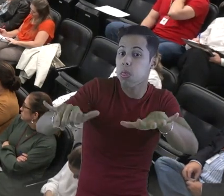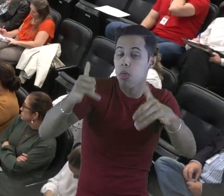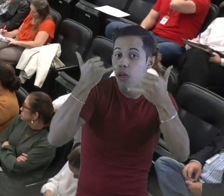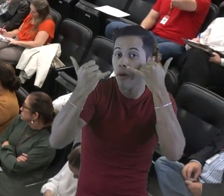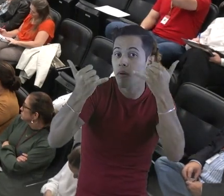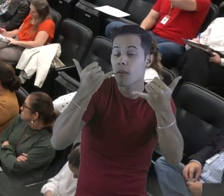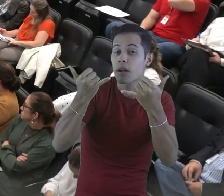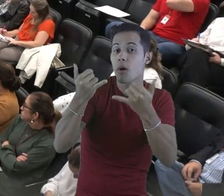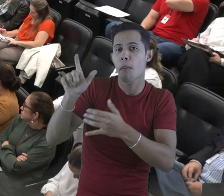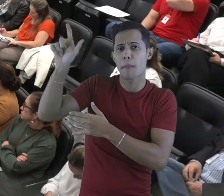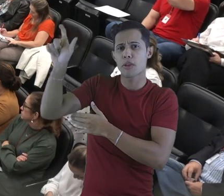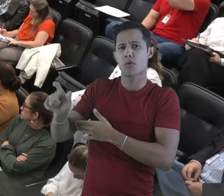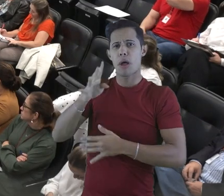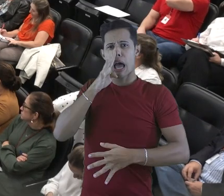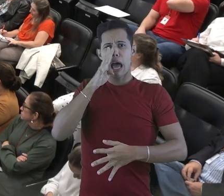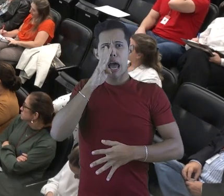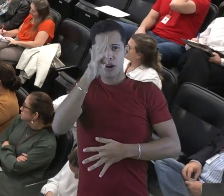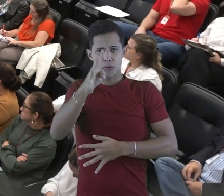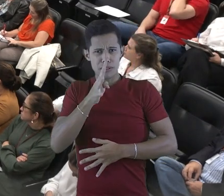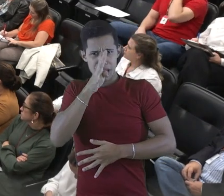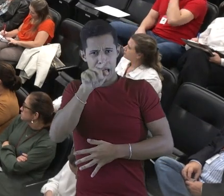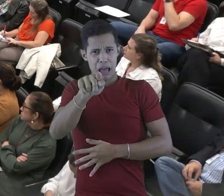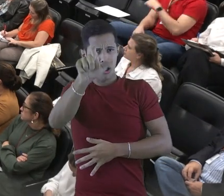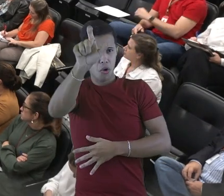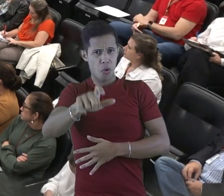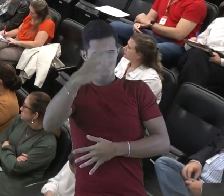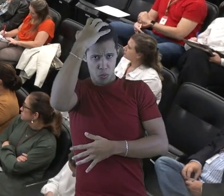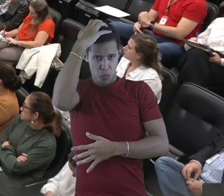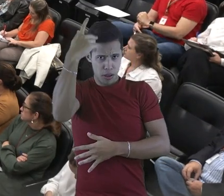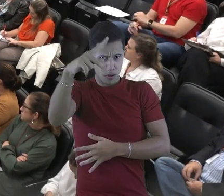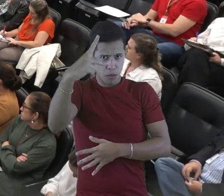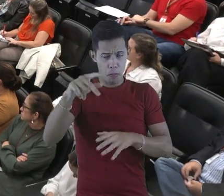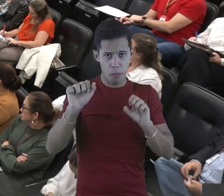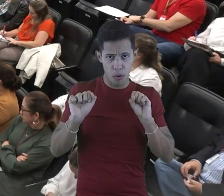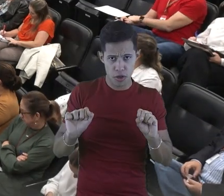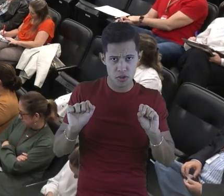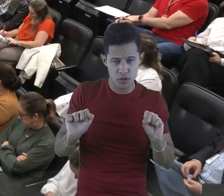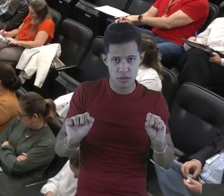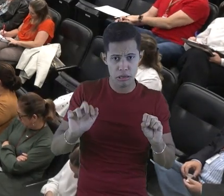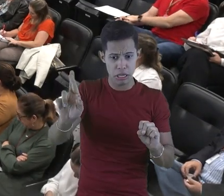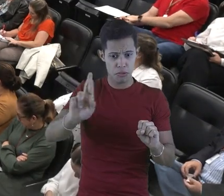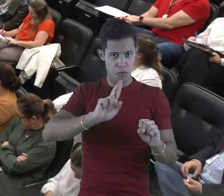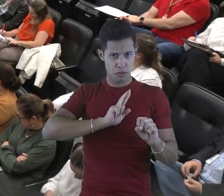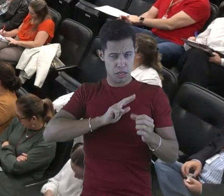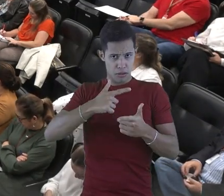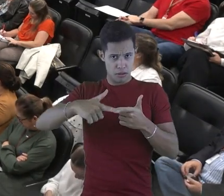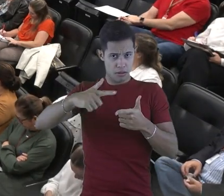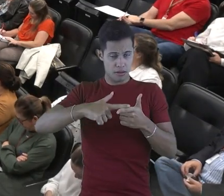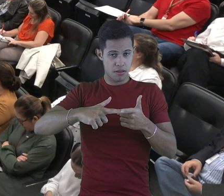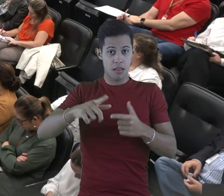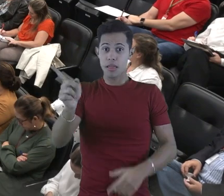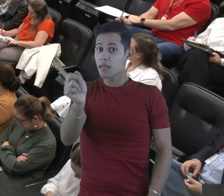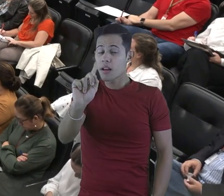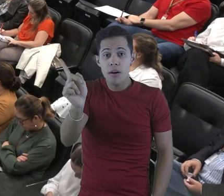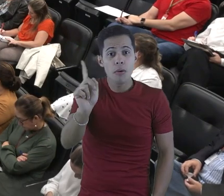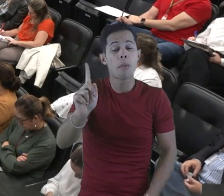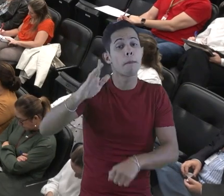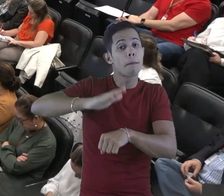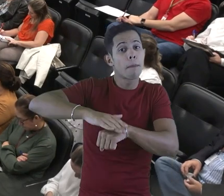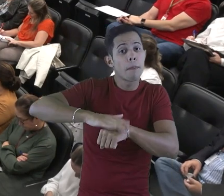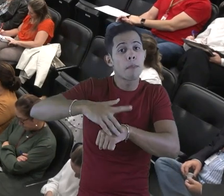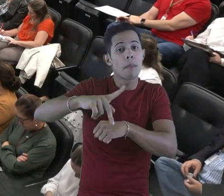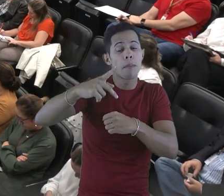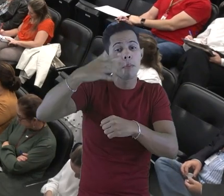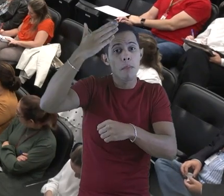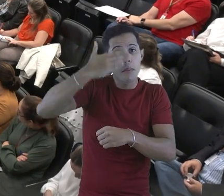alguém pode dizer para vocês que vocês respondem por omissão não, vocês não se omitiram porque você tem o tratamento na matriz você tem o risco